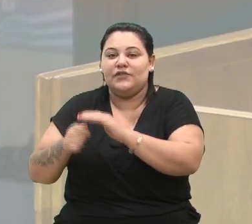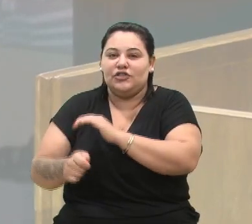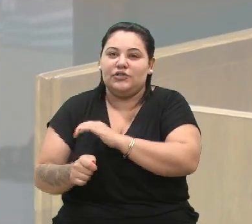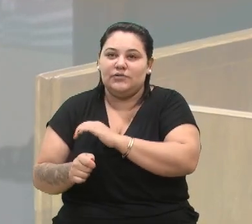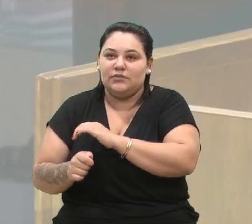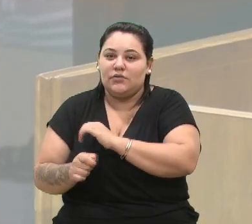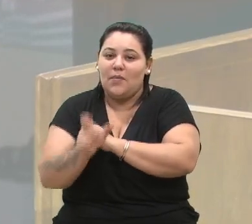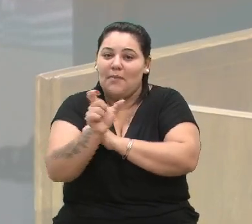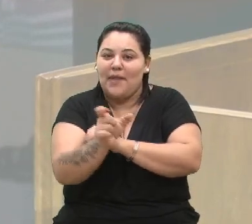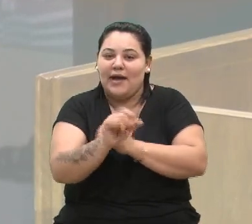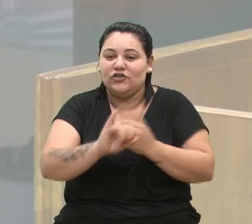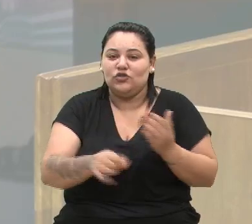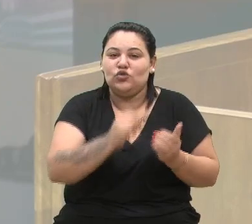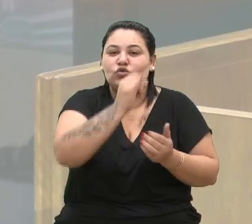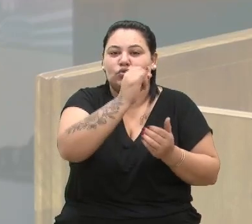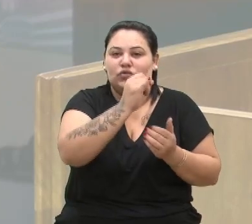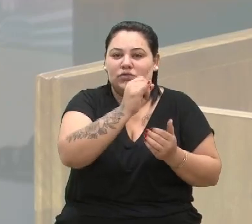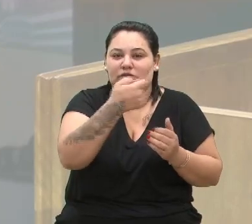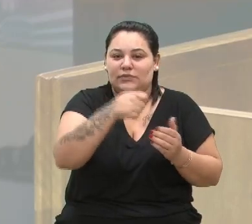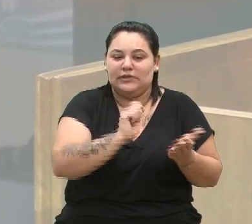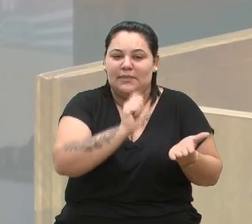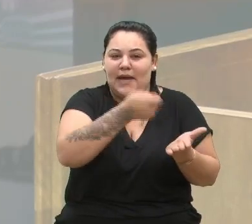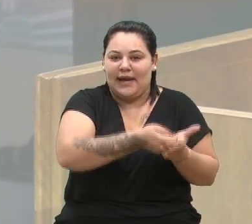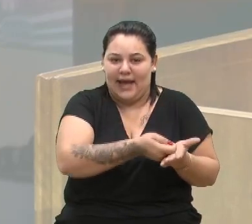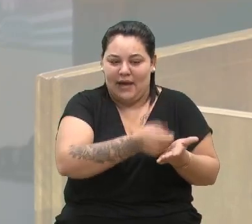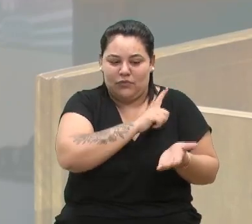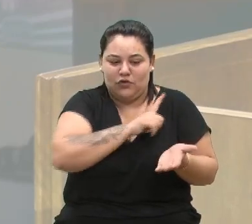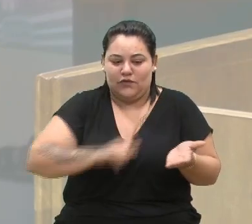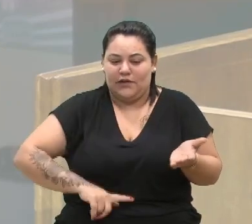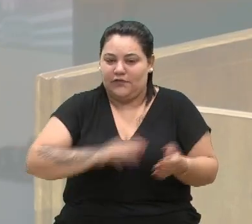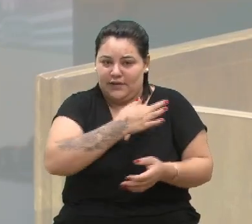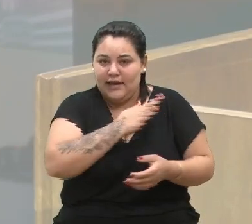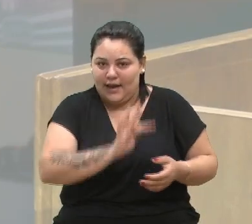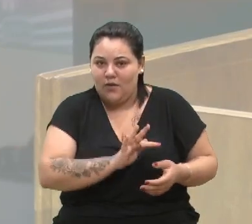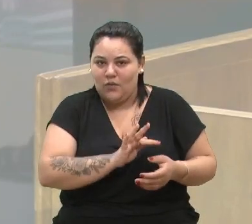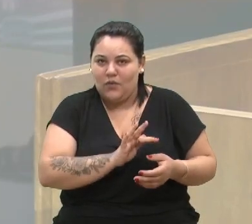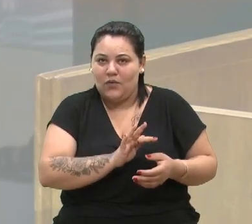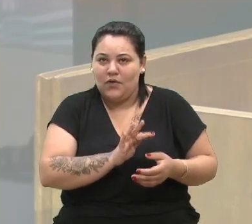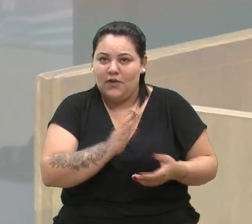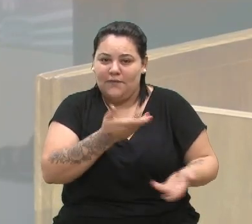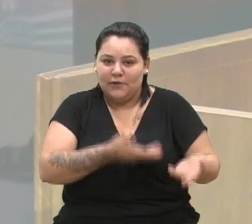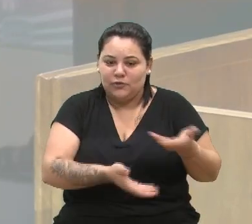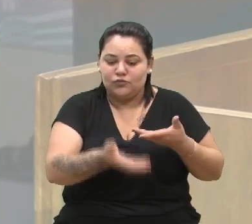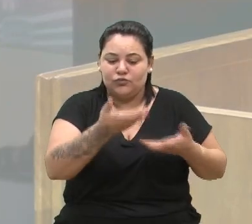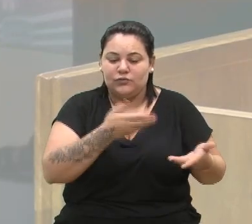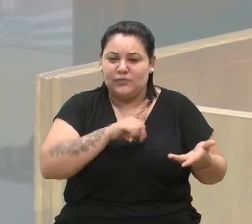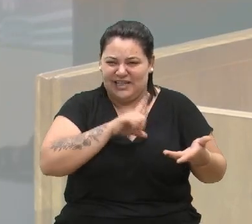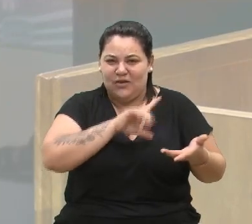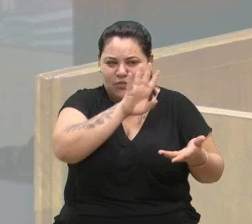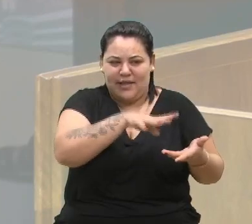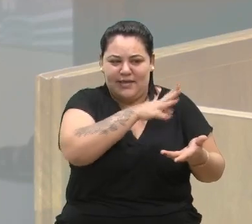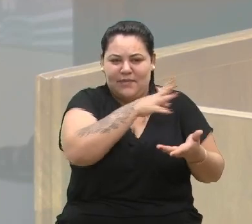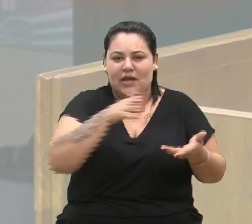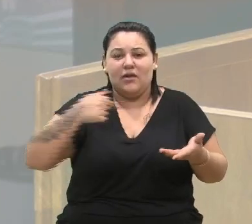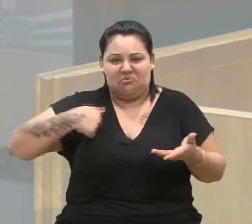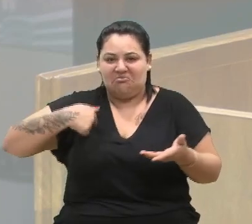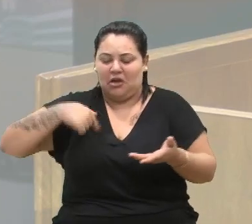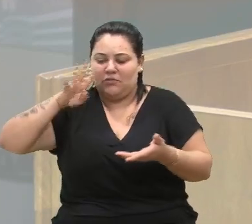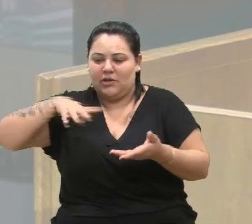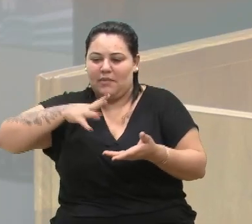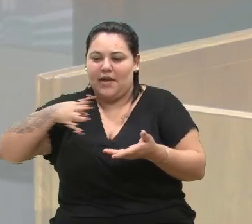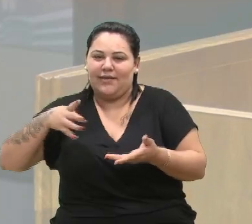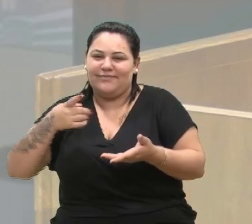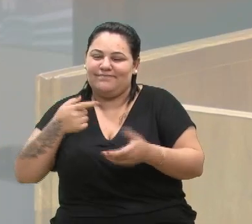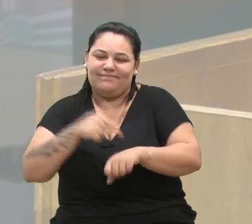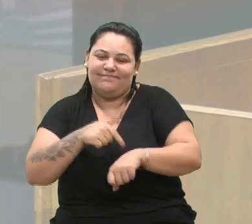parte dos juros que deve ao governo federal, conforme uma tabela, né? Eu tenho a tabela aqui, mas não vai dar